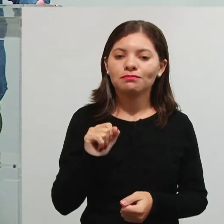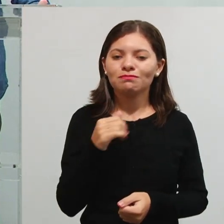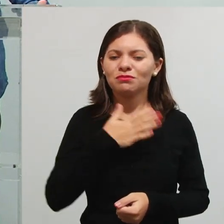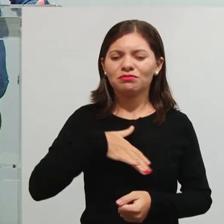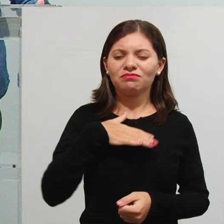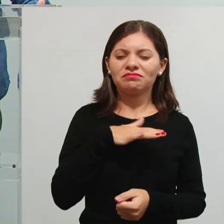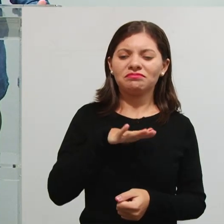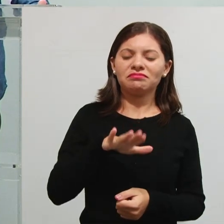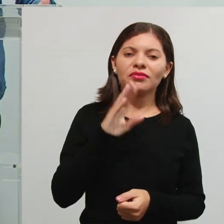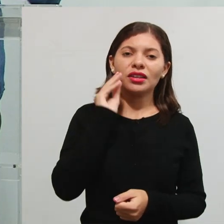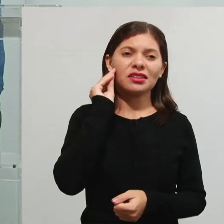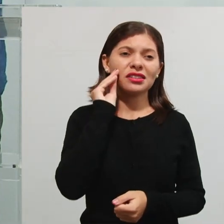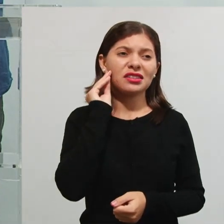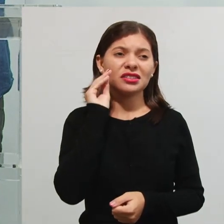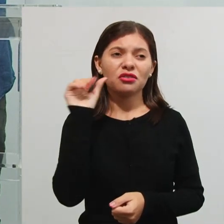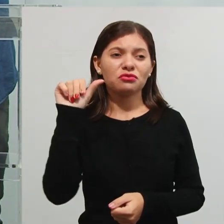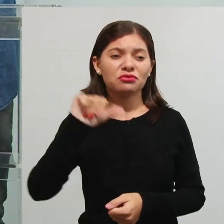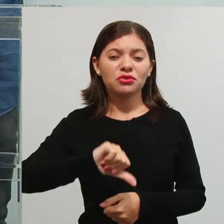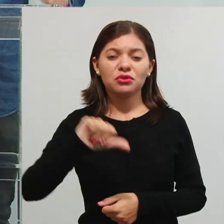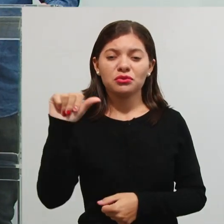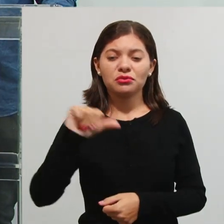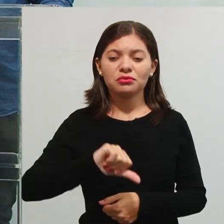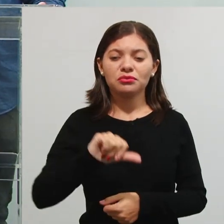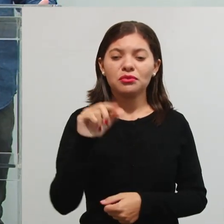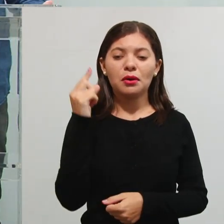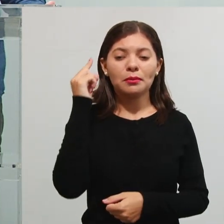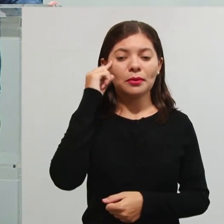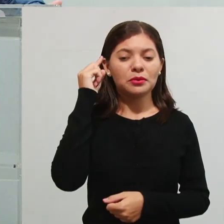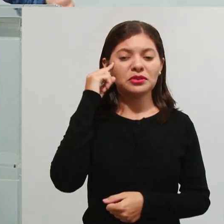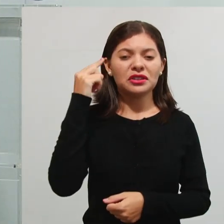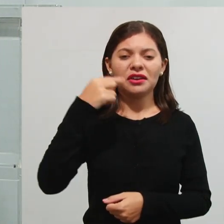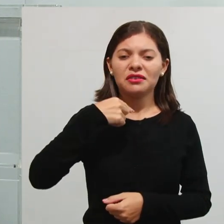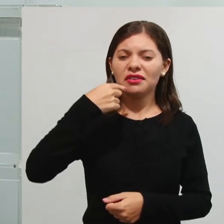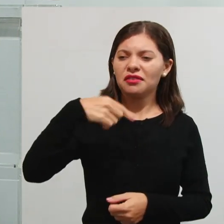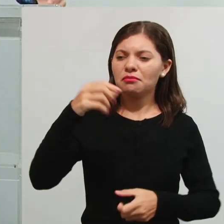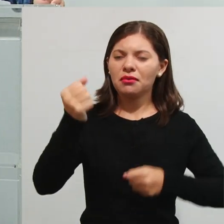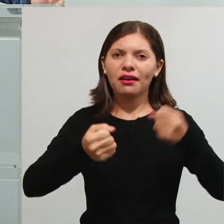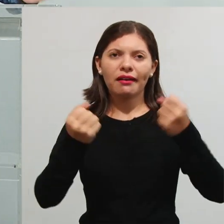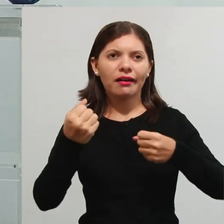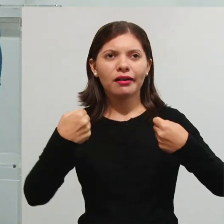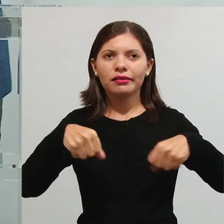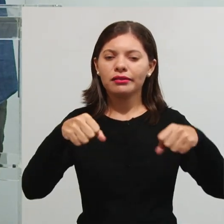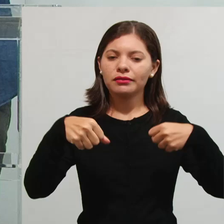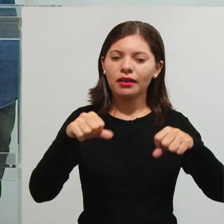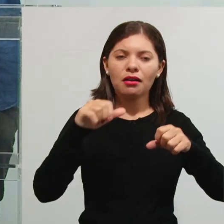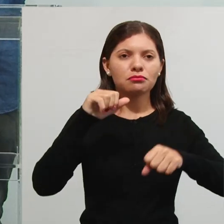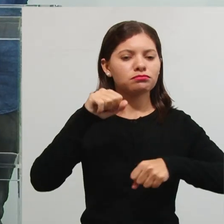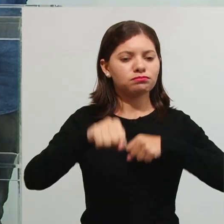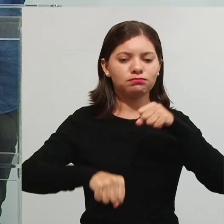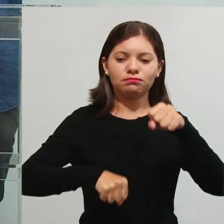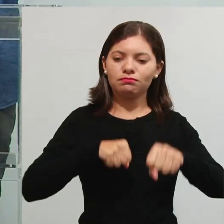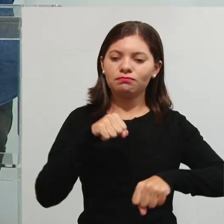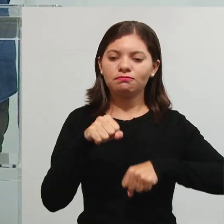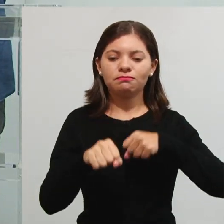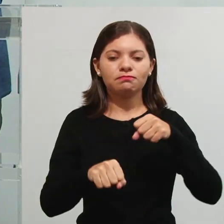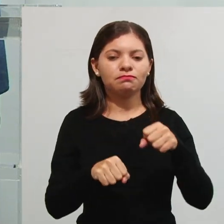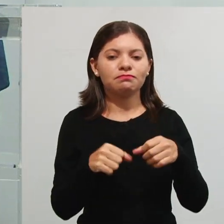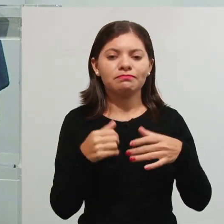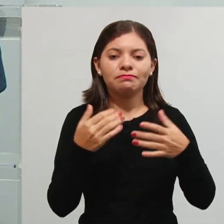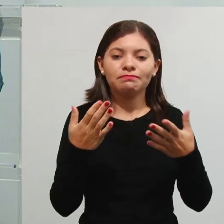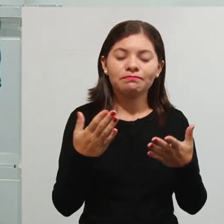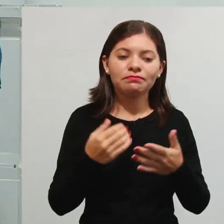que a experiência não foi bacana, que você pensou, poxa, eu levei o meu carro, levei minha moto, levei minha bicicleta nessa oficina